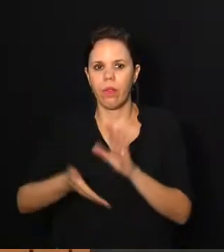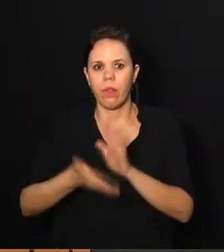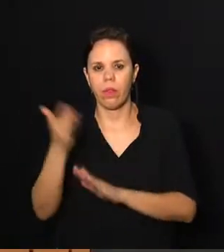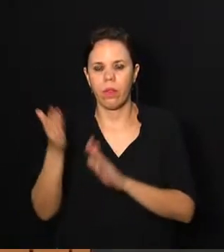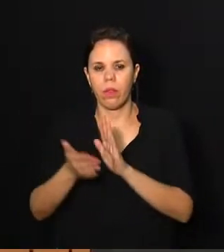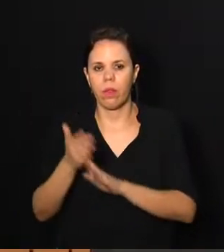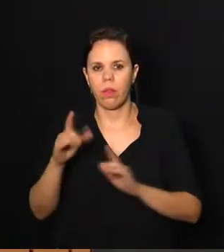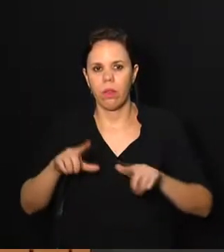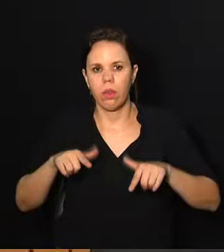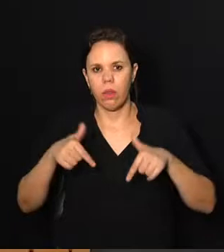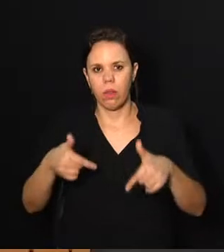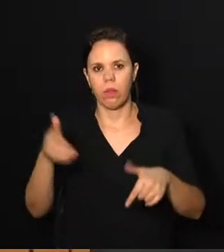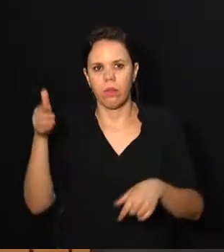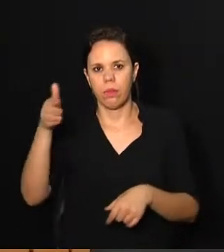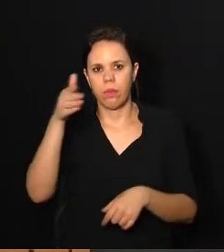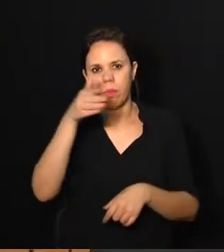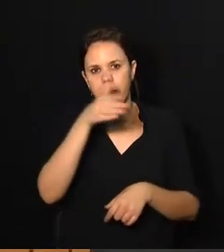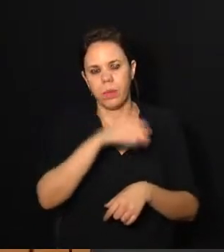está ativo.